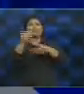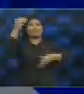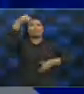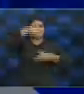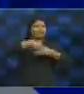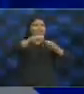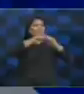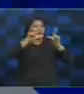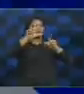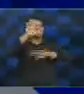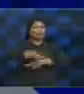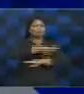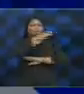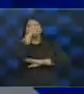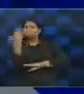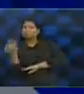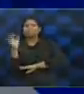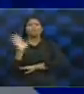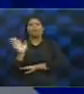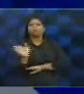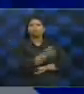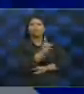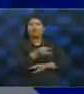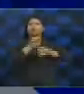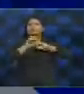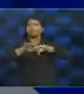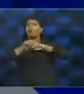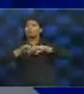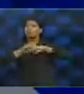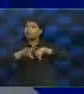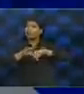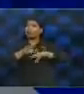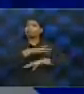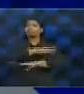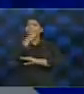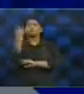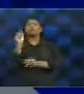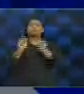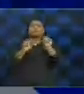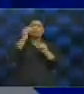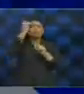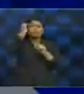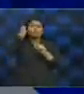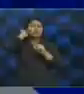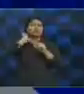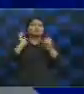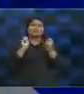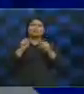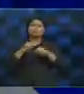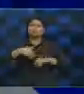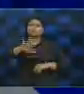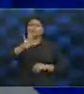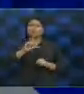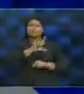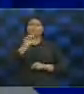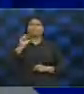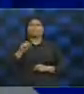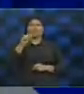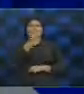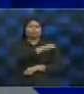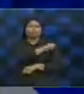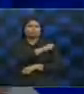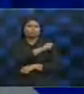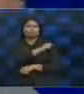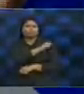a 100 mil alunos em 4 anos. Vamos agora avançar para 100 mil alunos, e eu posso fazer as contas. Isso é verdade, isso